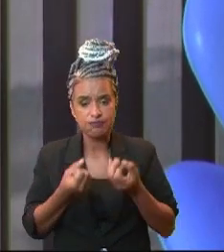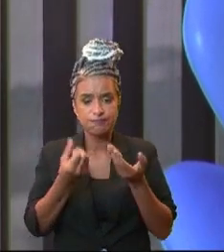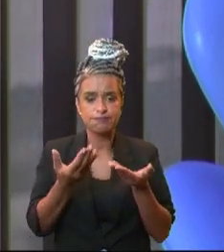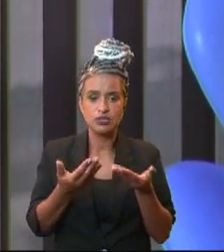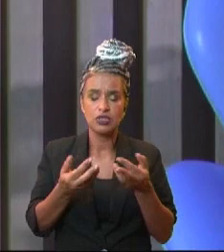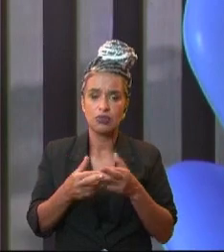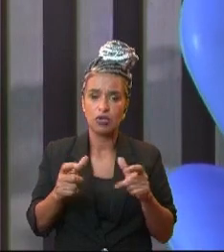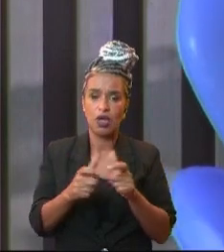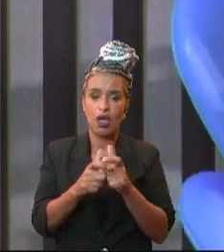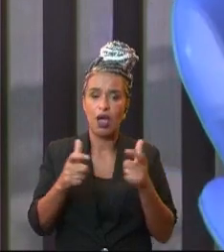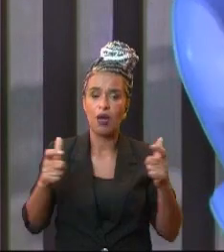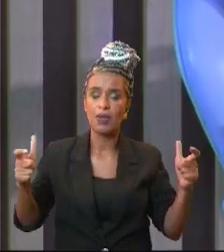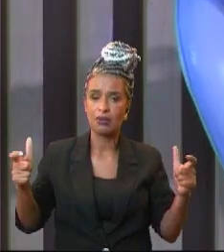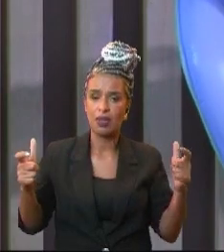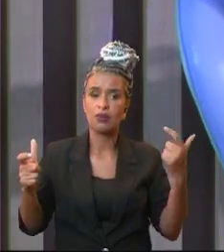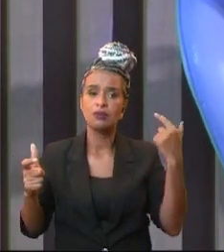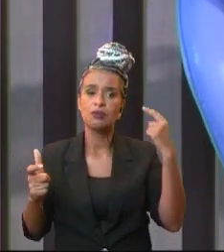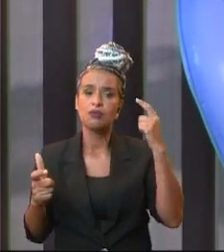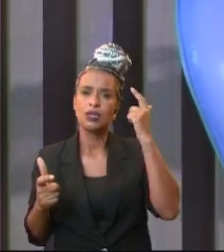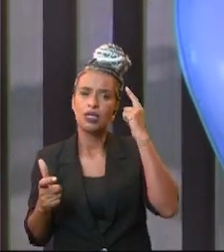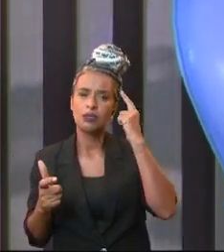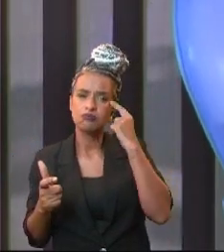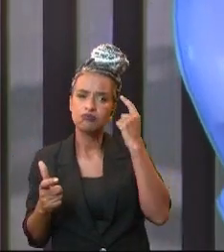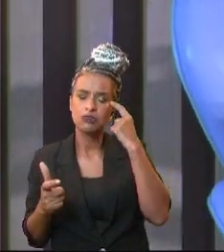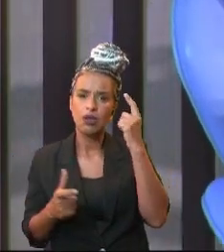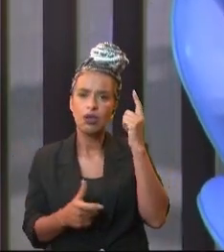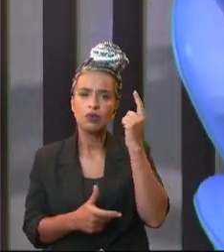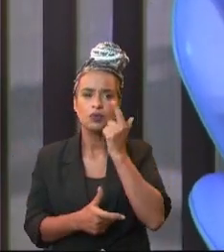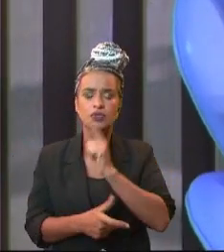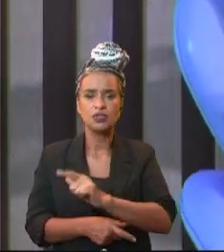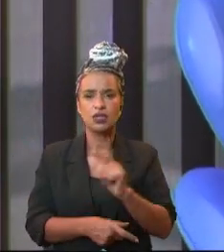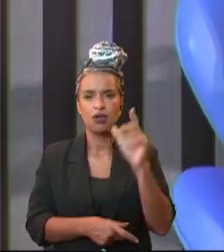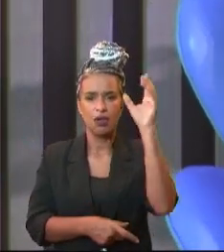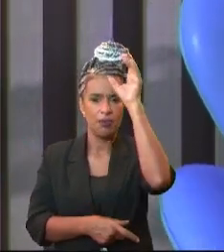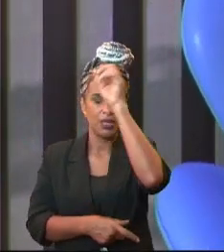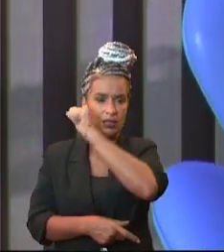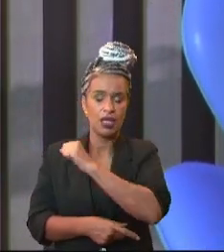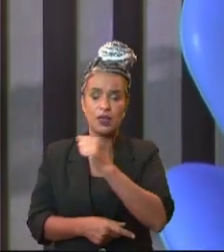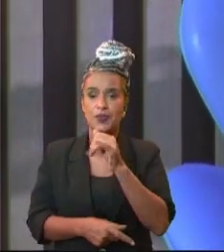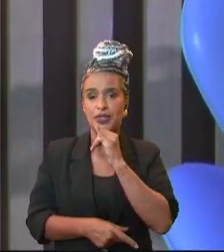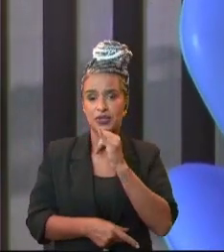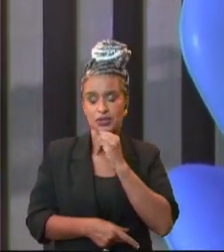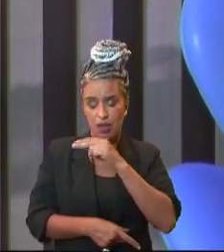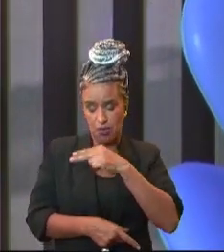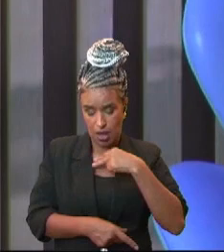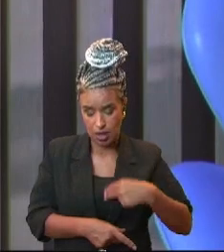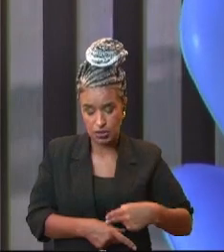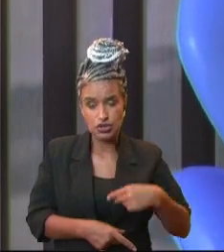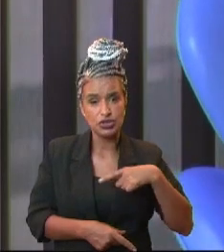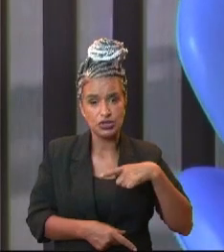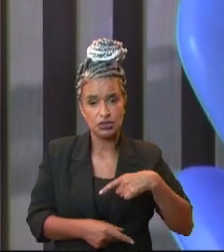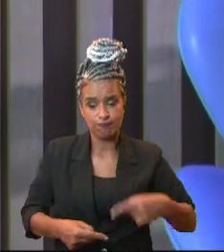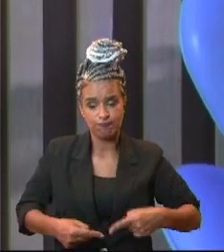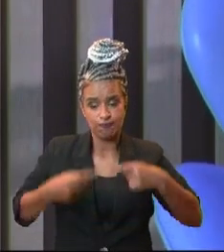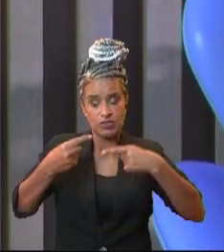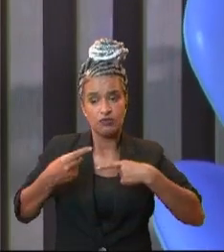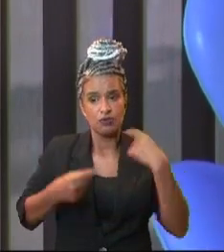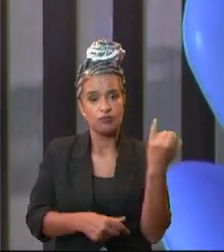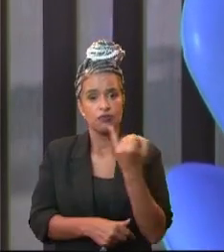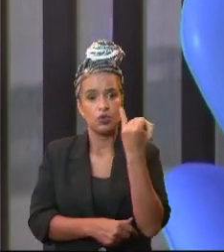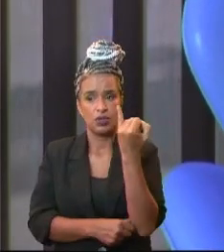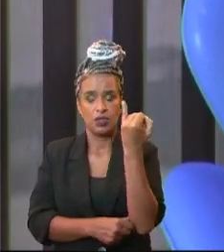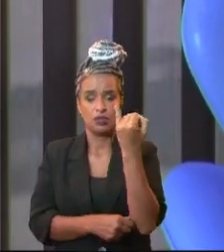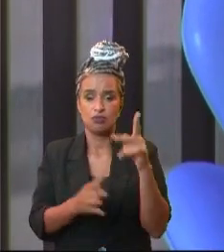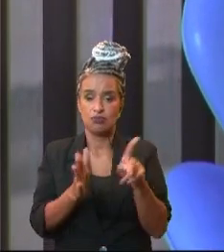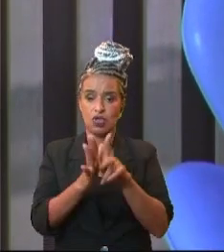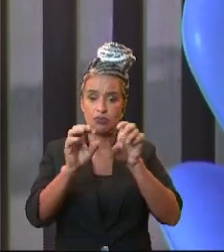transatlântica para que nós possamos compreender que a China coloca desafios muito importantes, desafios sistêmicos para nós.